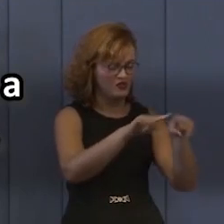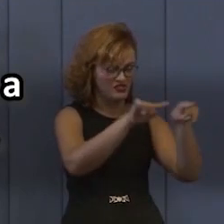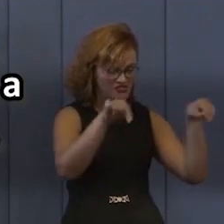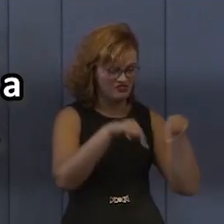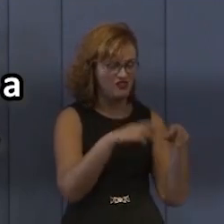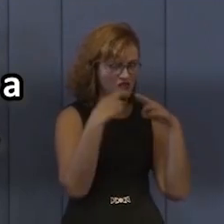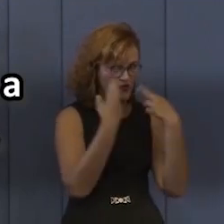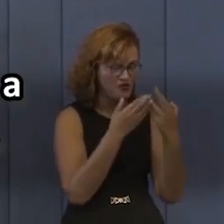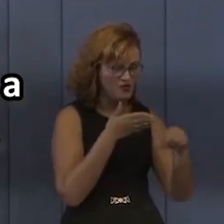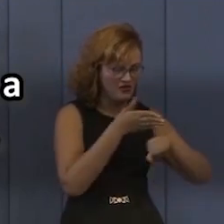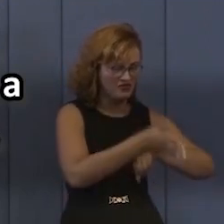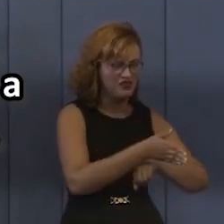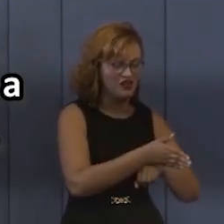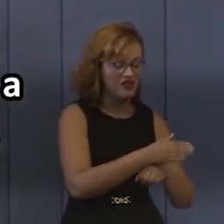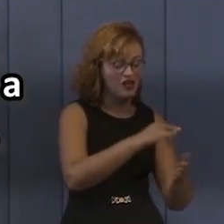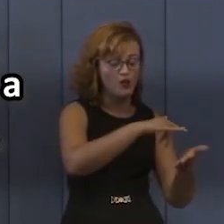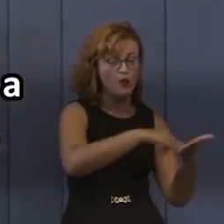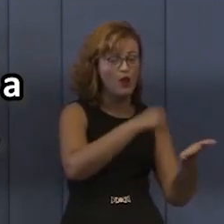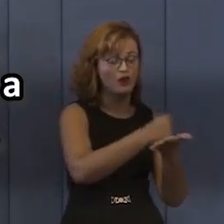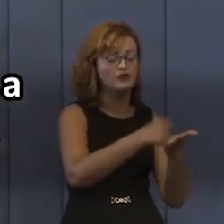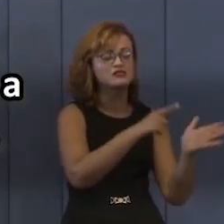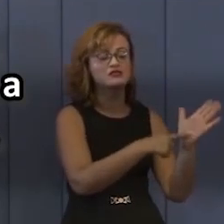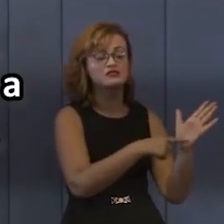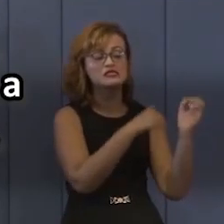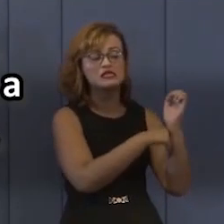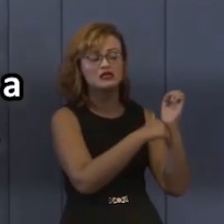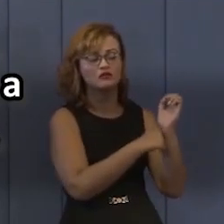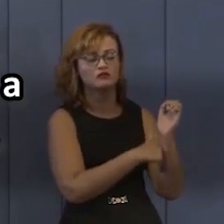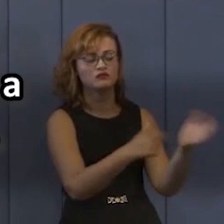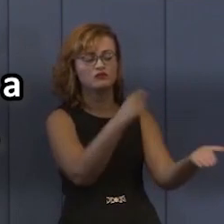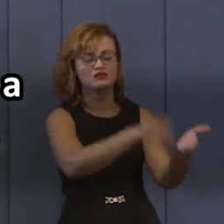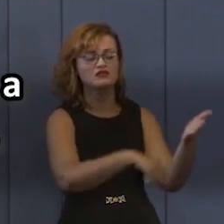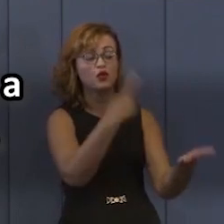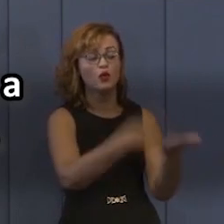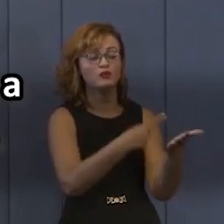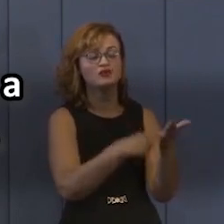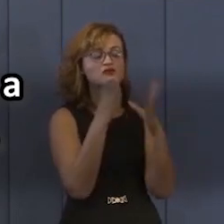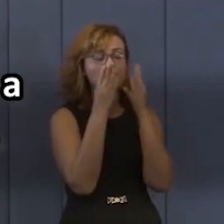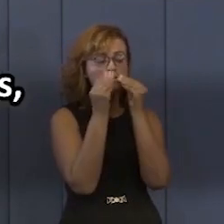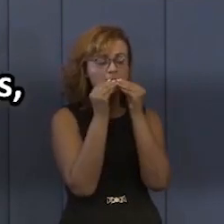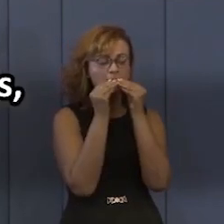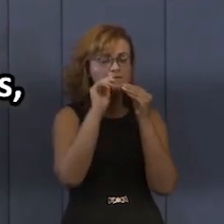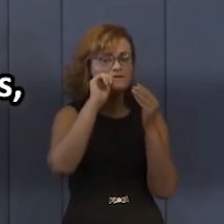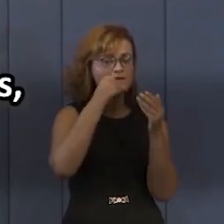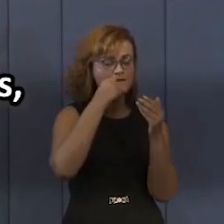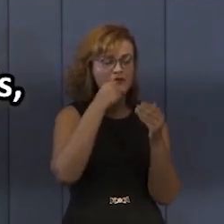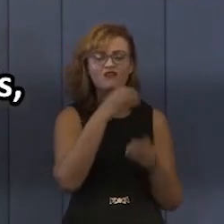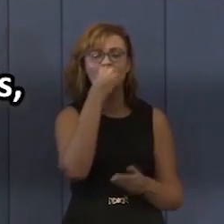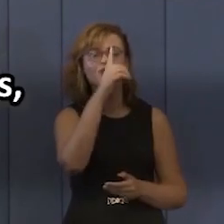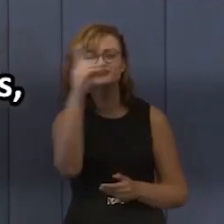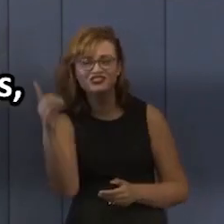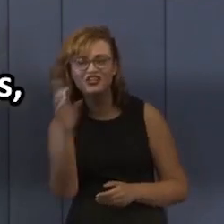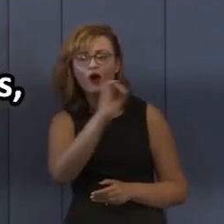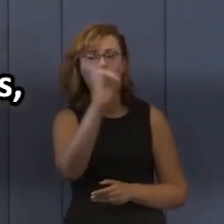sem entrar na sala de reunião com um acordo de confidencialidade na mesa. Eu não posso iniciar